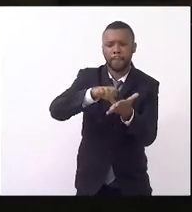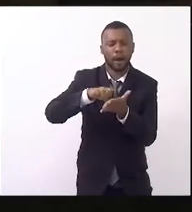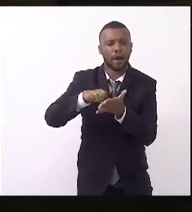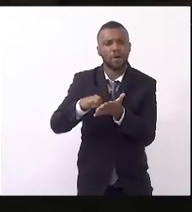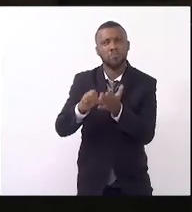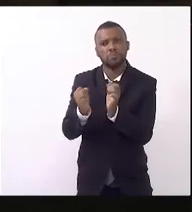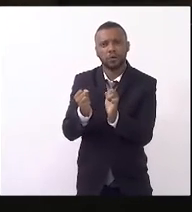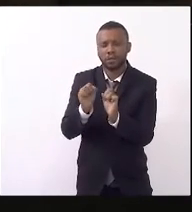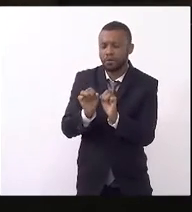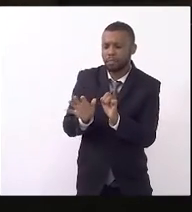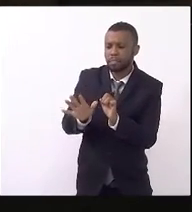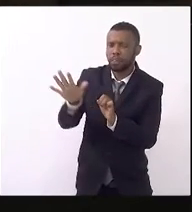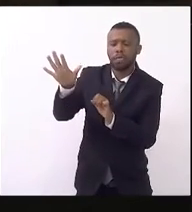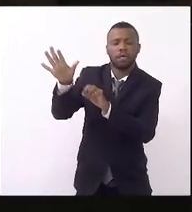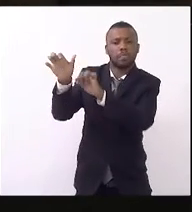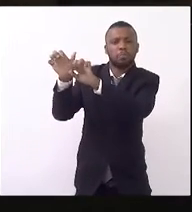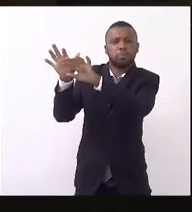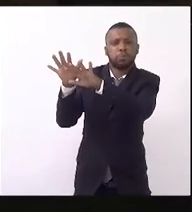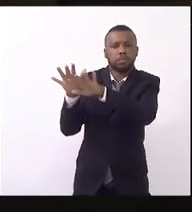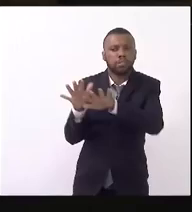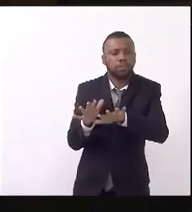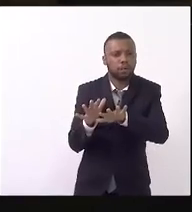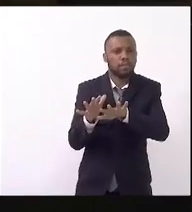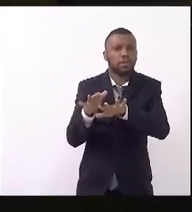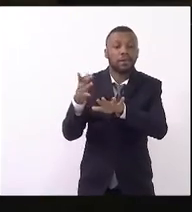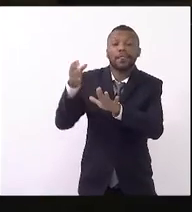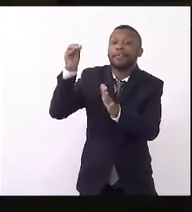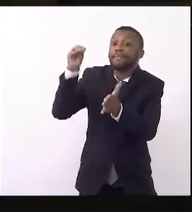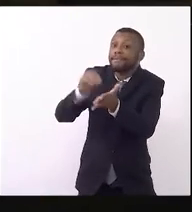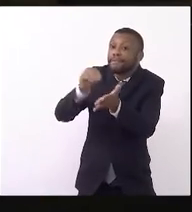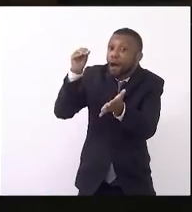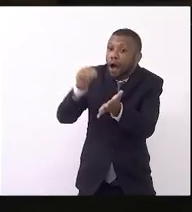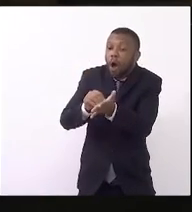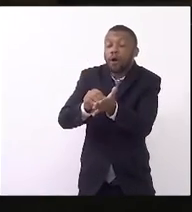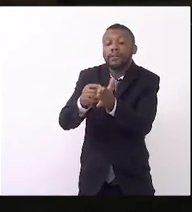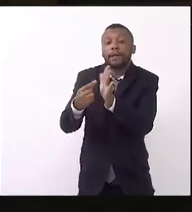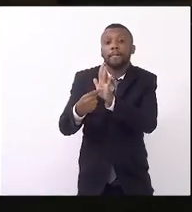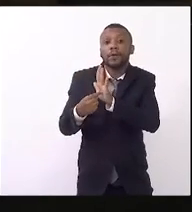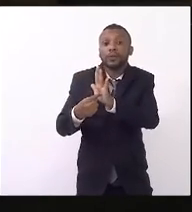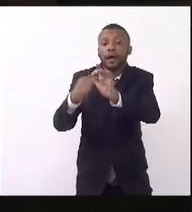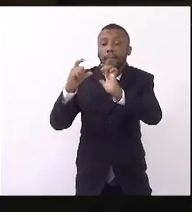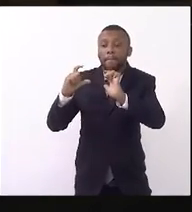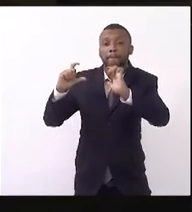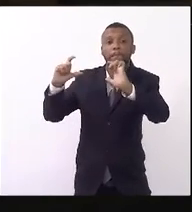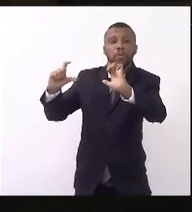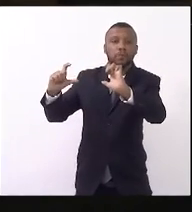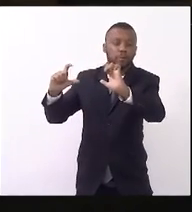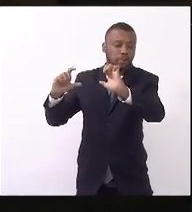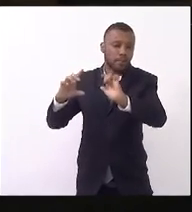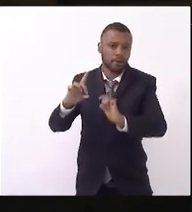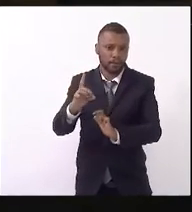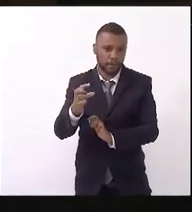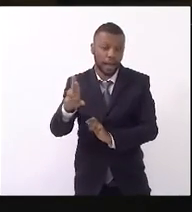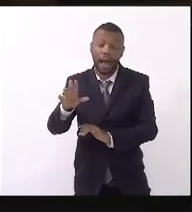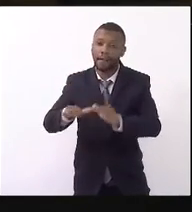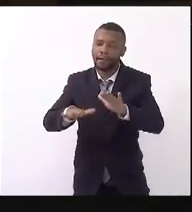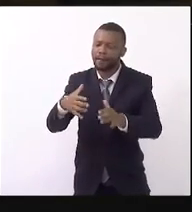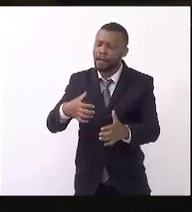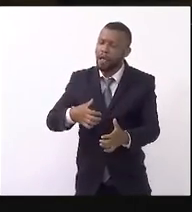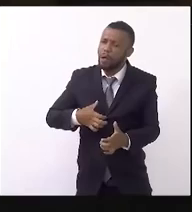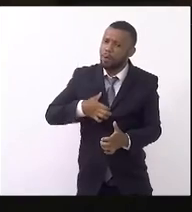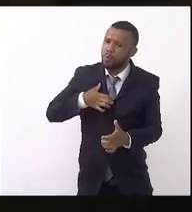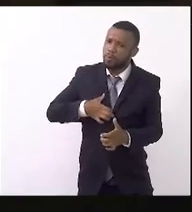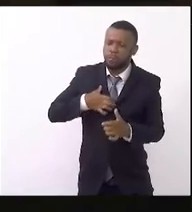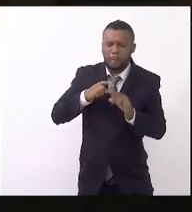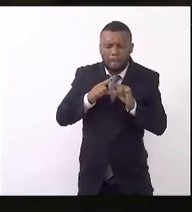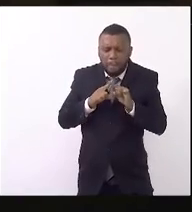de barreira e que não estão devidamente sinalizados pelo DER. Às vezes a gente acaba sendo um